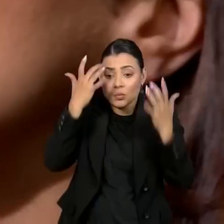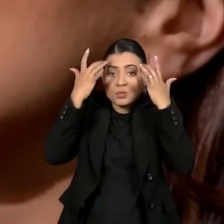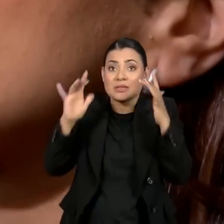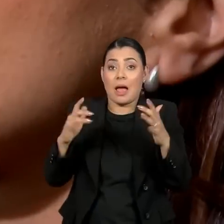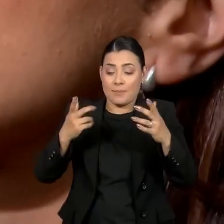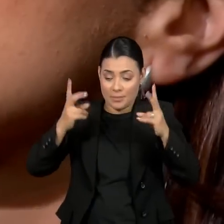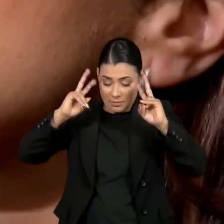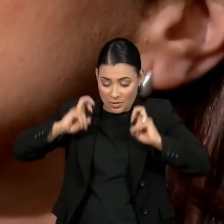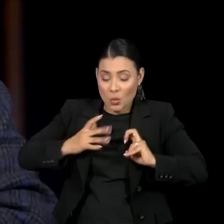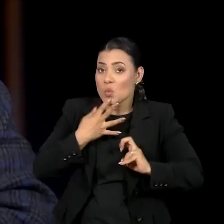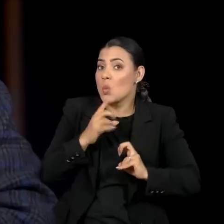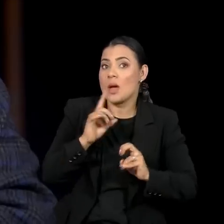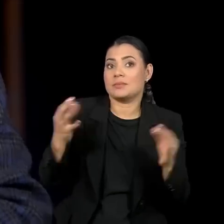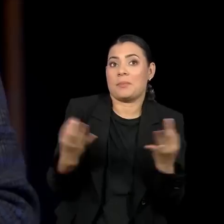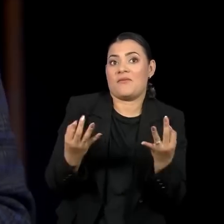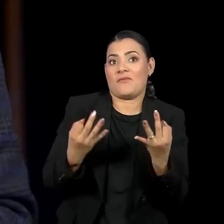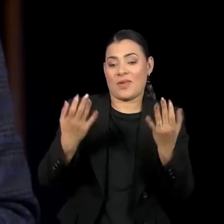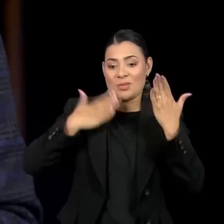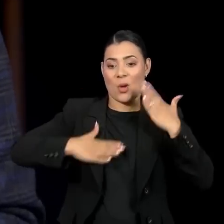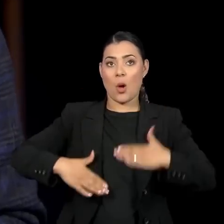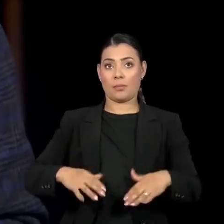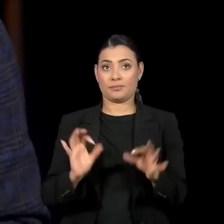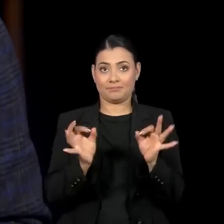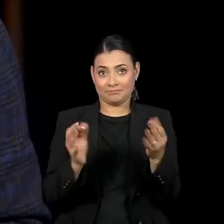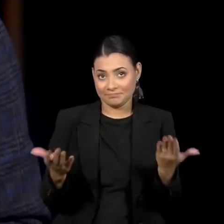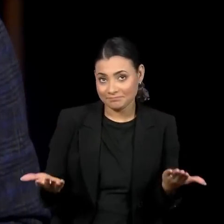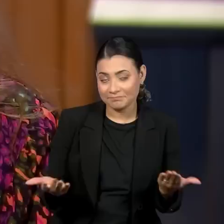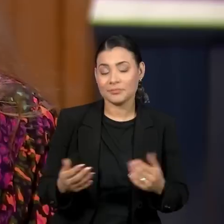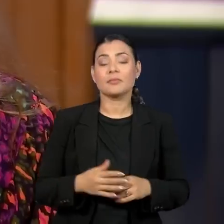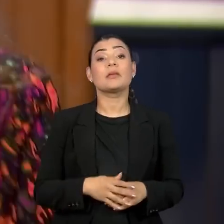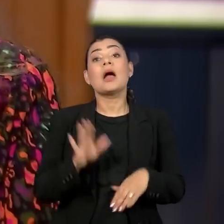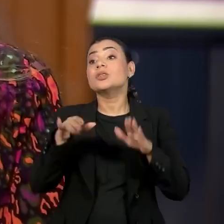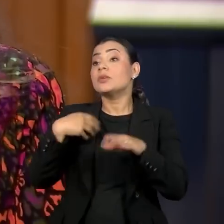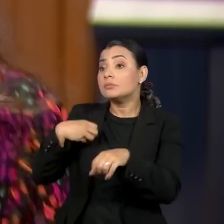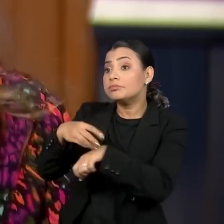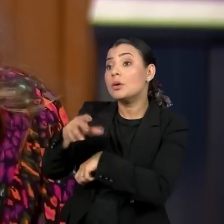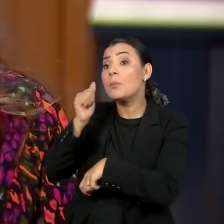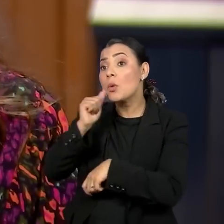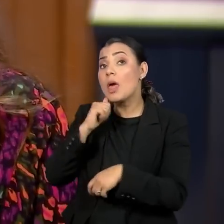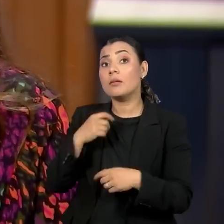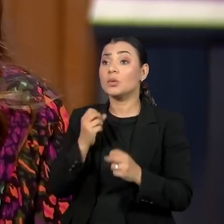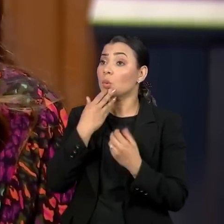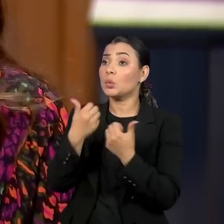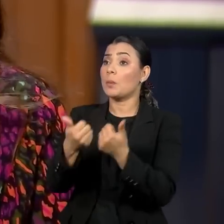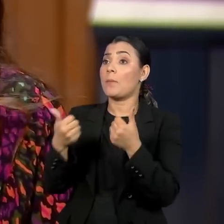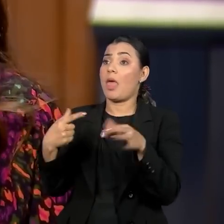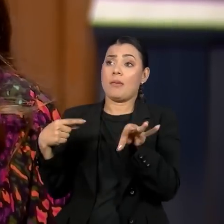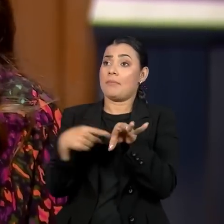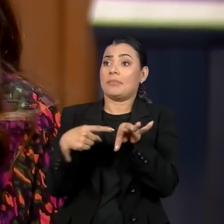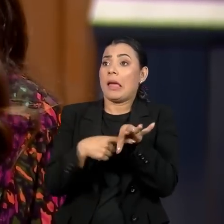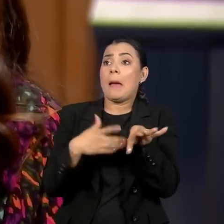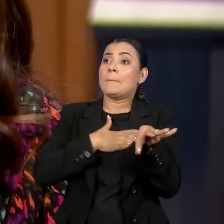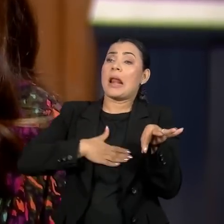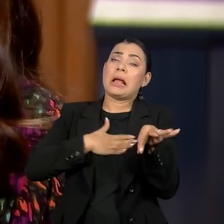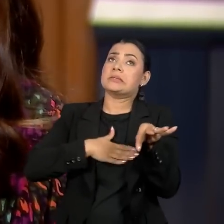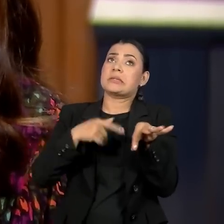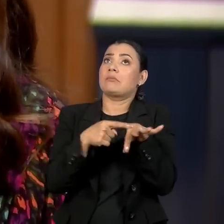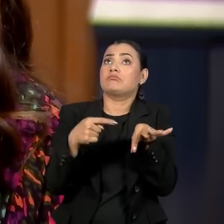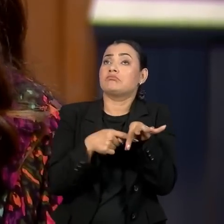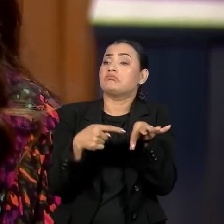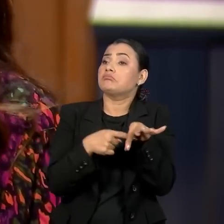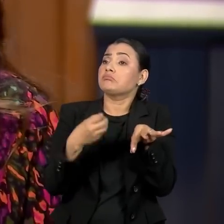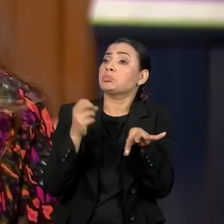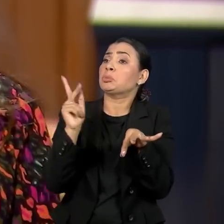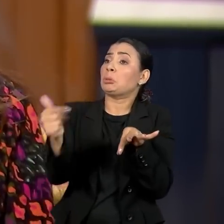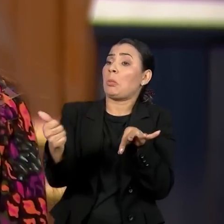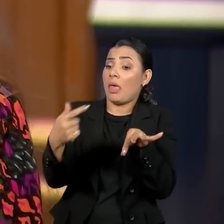sobre o corpo delas. Sei. De Então, falar, né? quando você fala pra uma mulher, tá tudo bem você não ter prazer, esse prazer com a penetração,